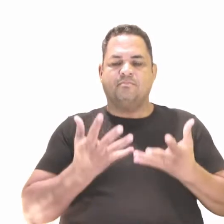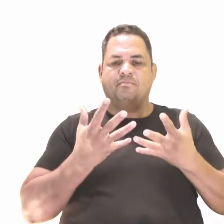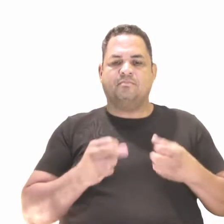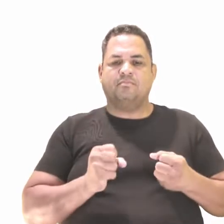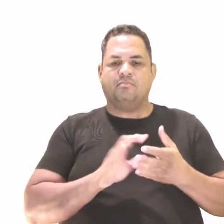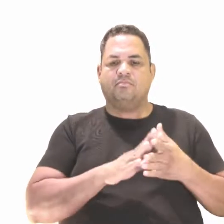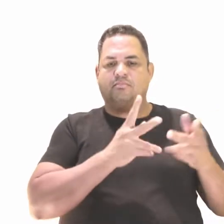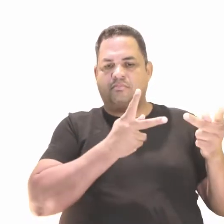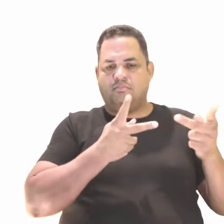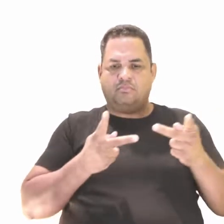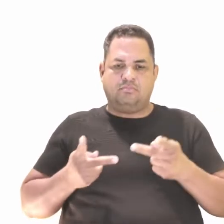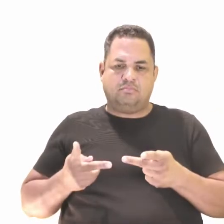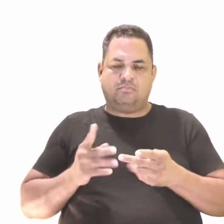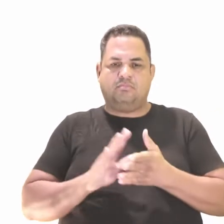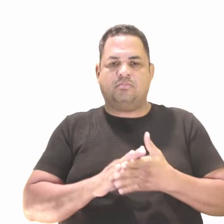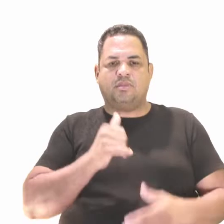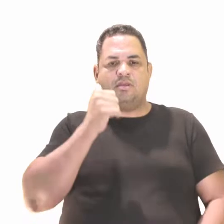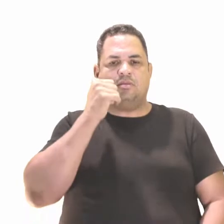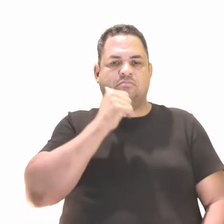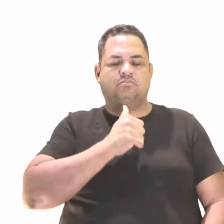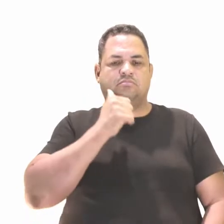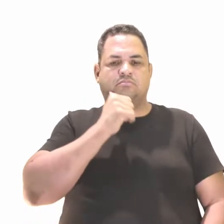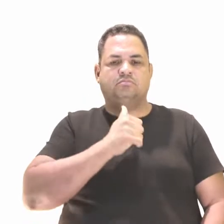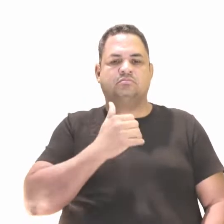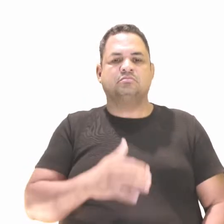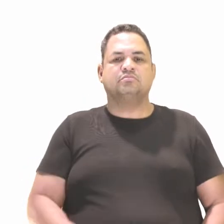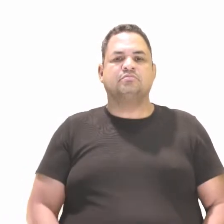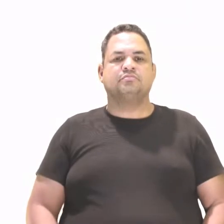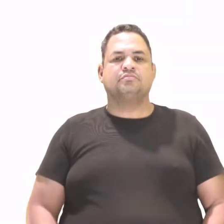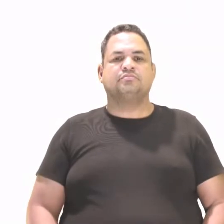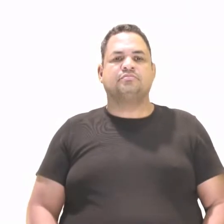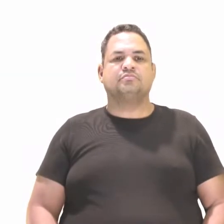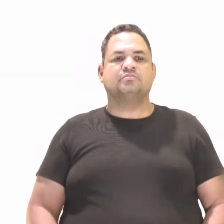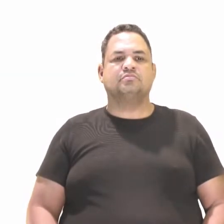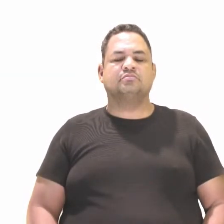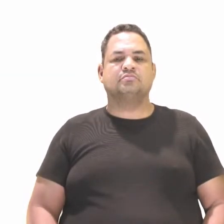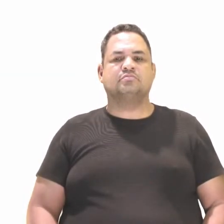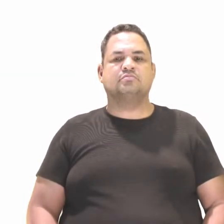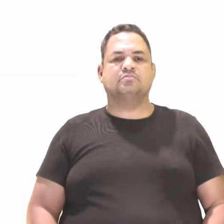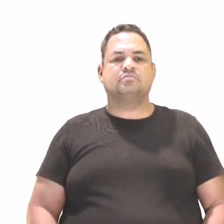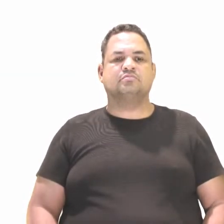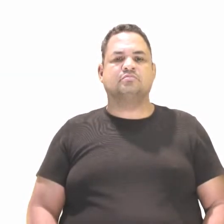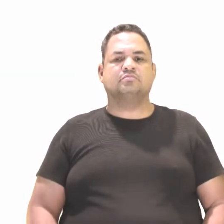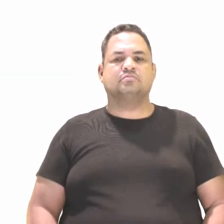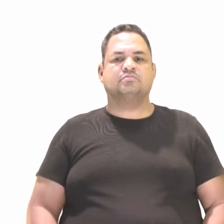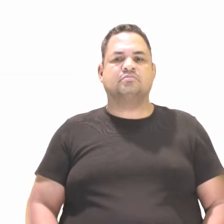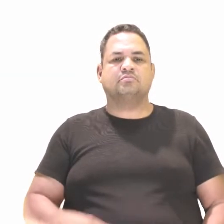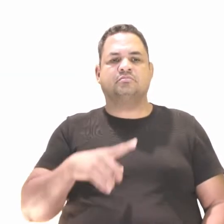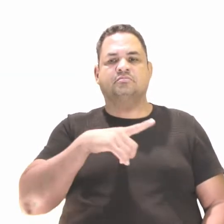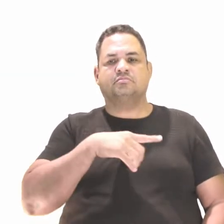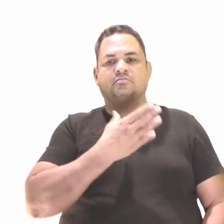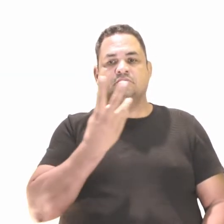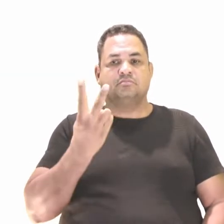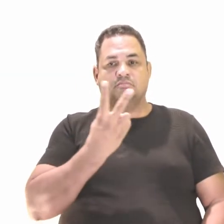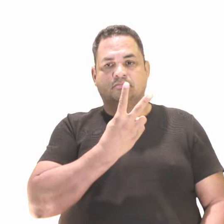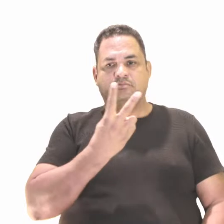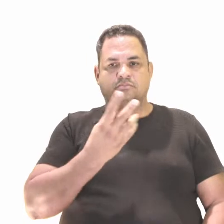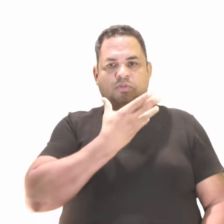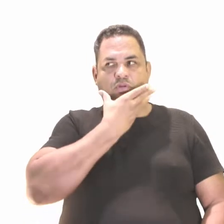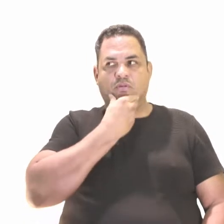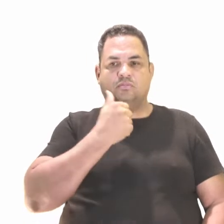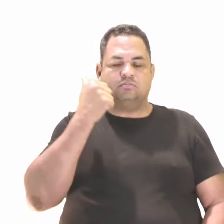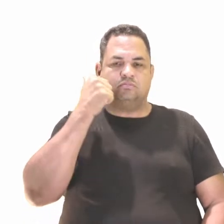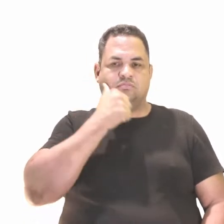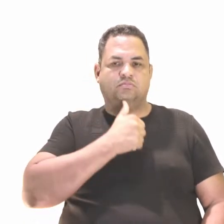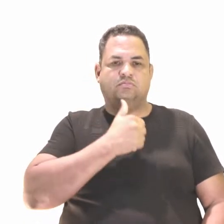o convite da Anne. Vamos para next, para o próximo, onde tem a Jack e o Dave. Pode ser